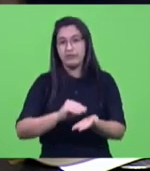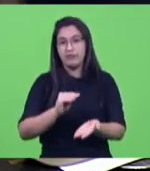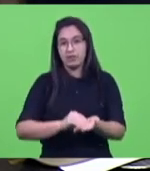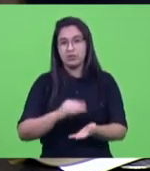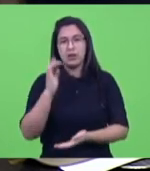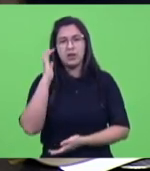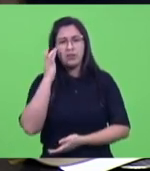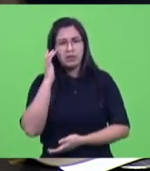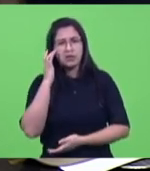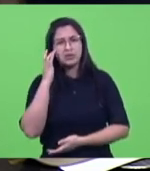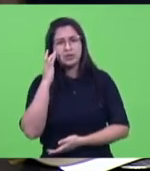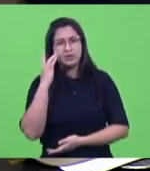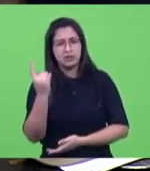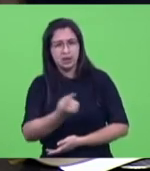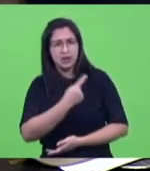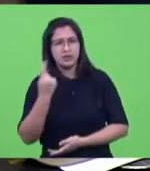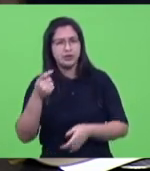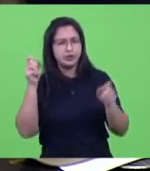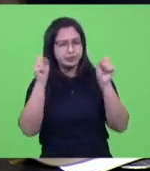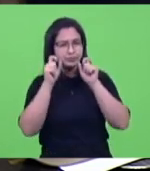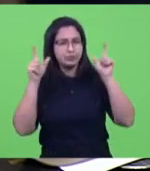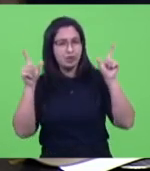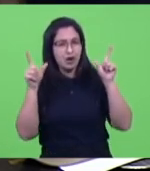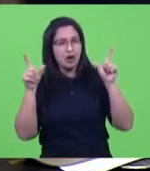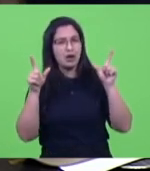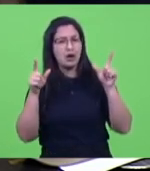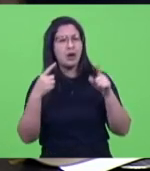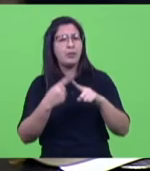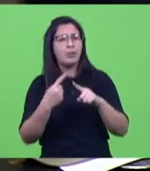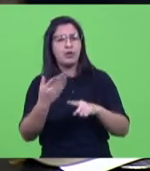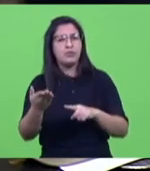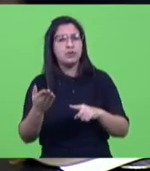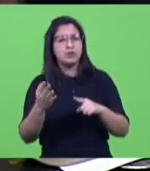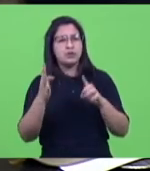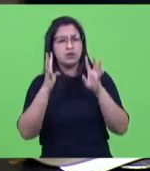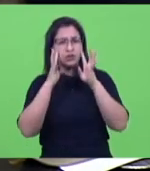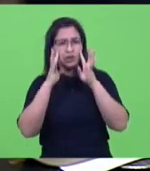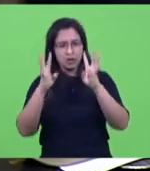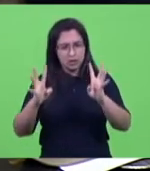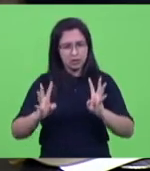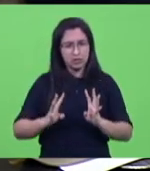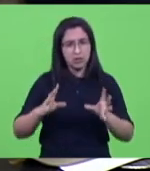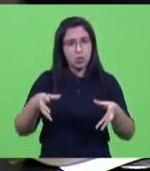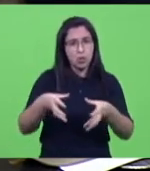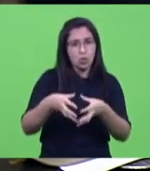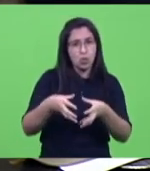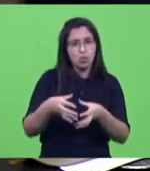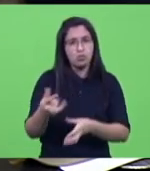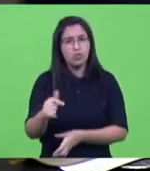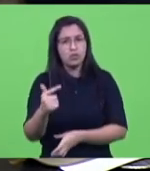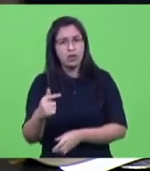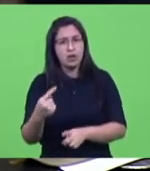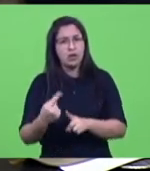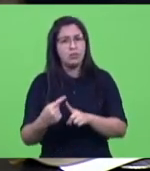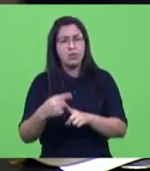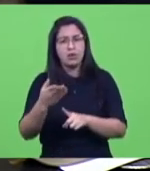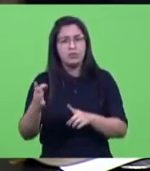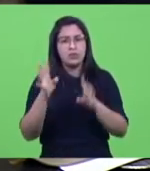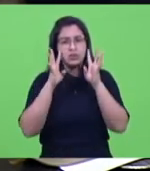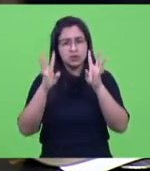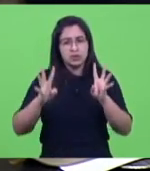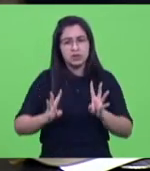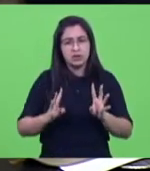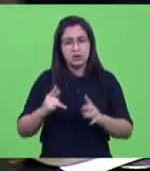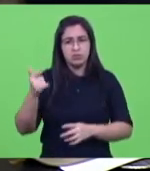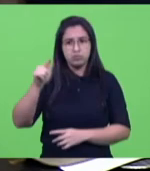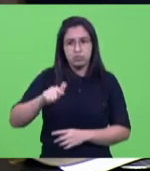acordar um pouco para isso e dizer, espera aí, por que vocês não estão nos ouvindo aqui como setor? Por que vocês não estão ouvindo o que a gente está repetindo para vocês, que